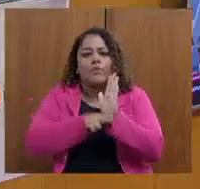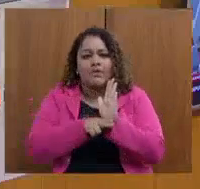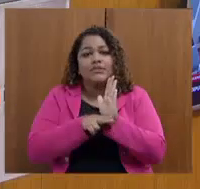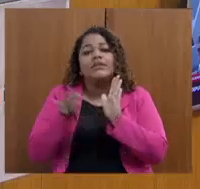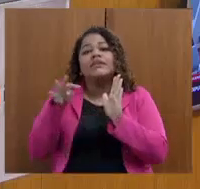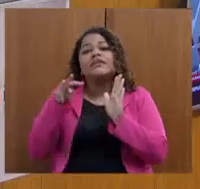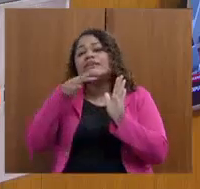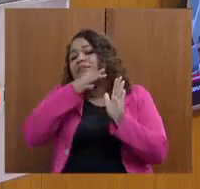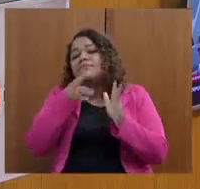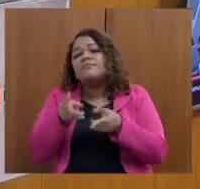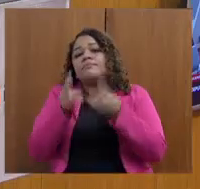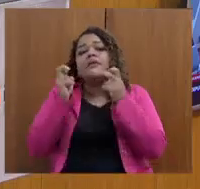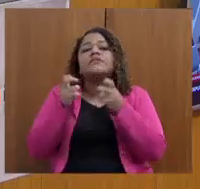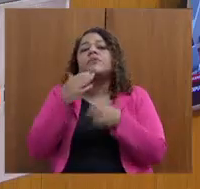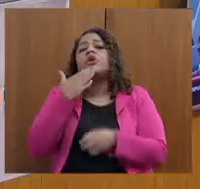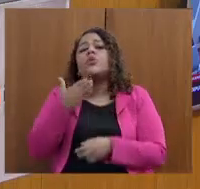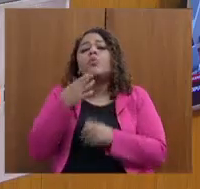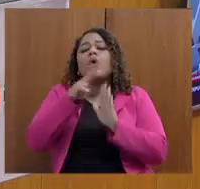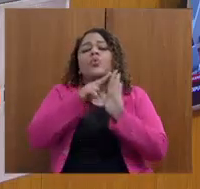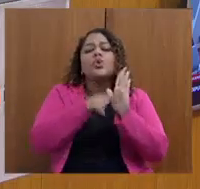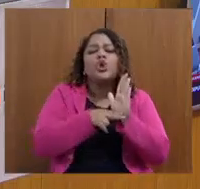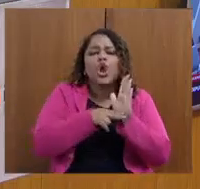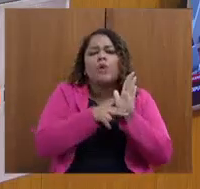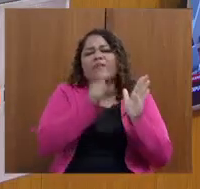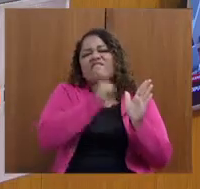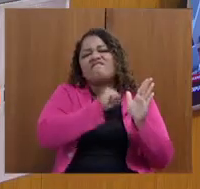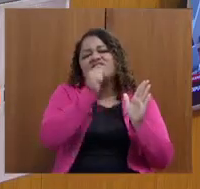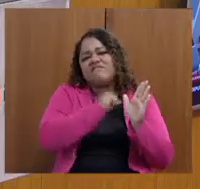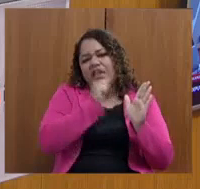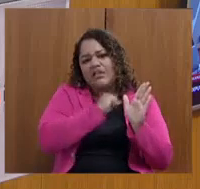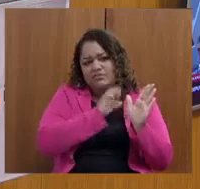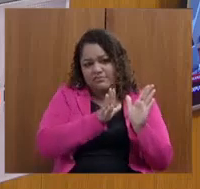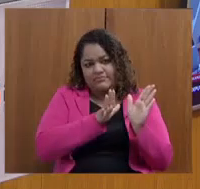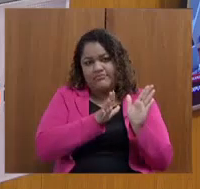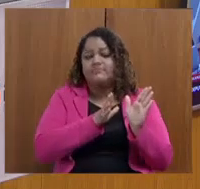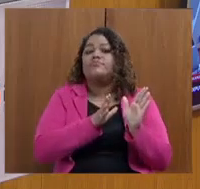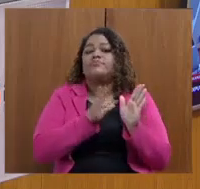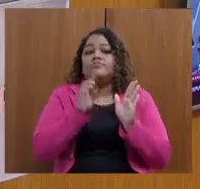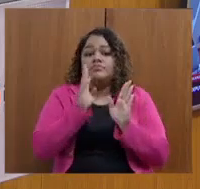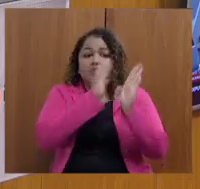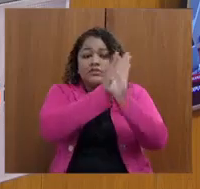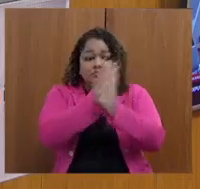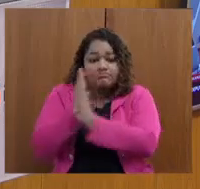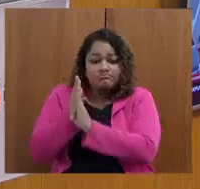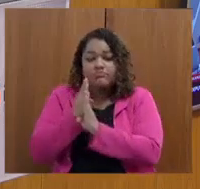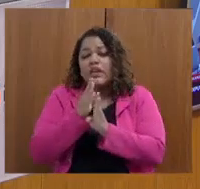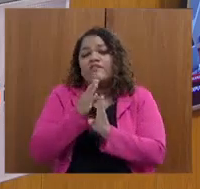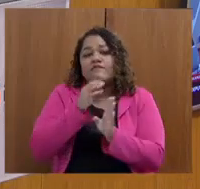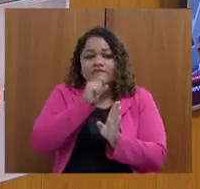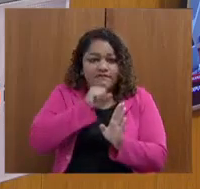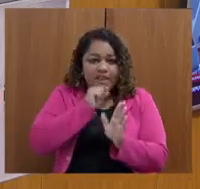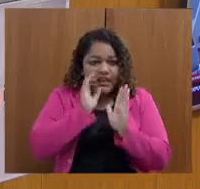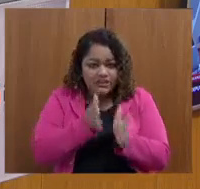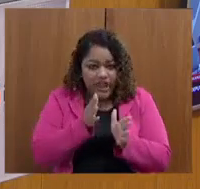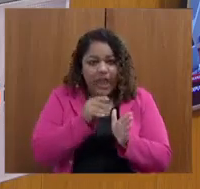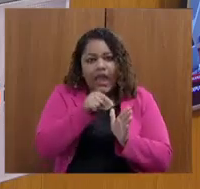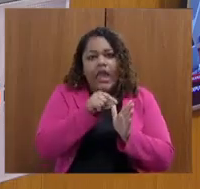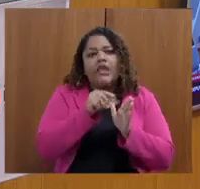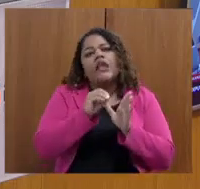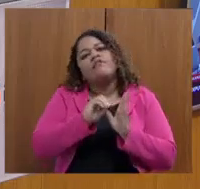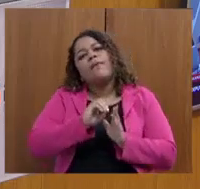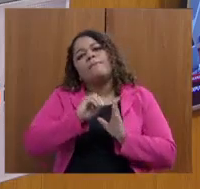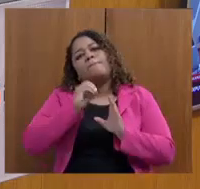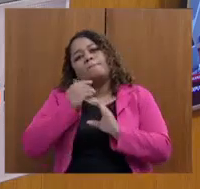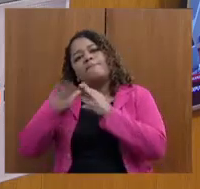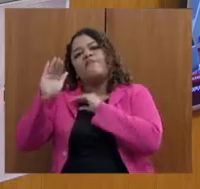normas obsoletas depois que esse sistema identificar as novas obsoletas ele vai mandar para um outro tipo